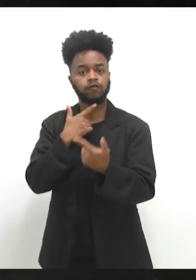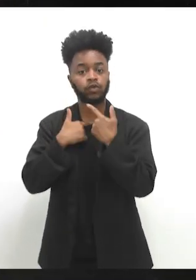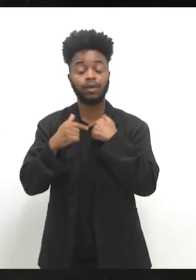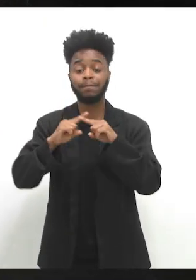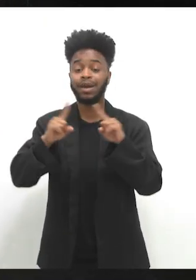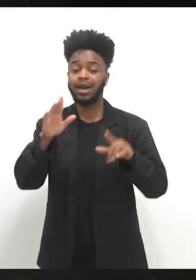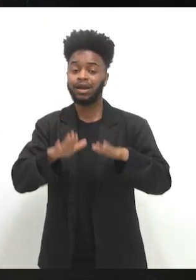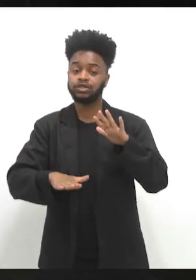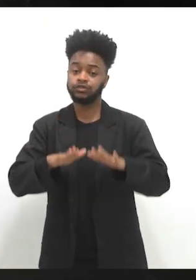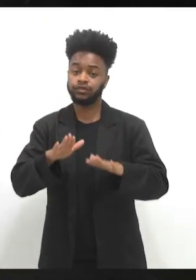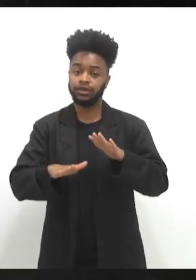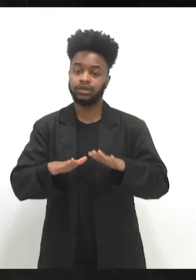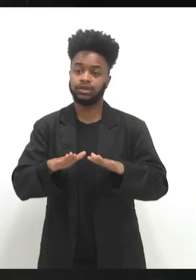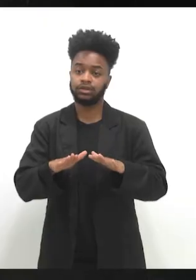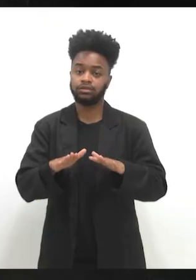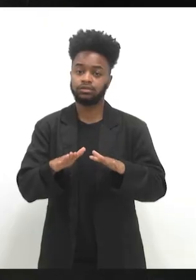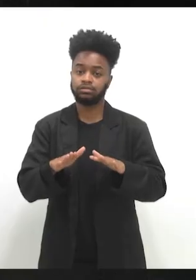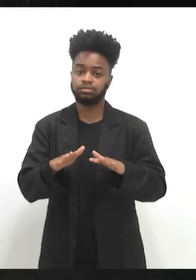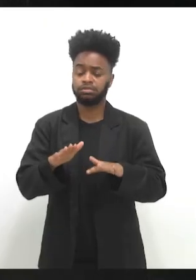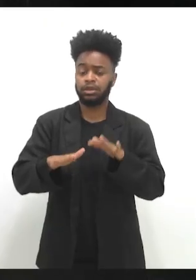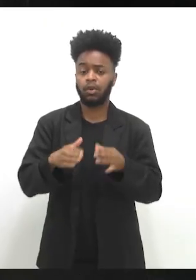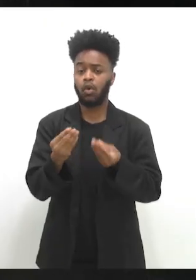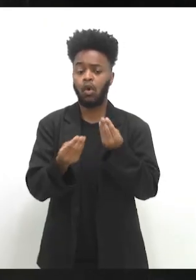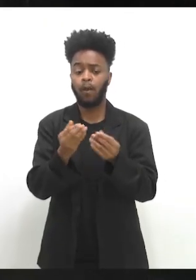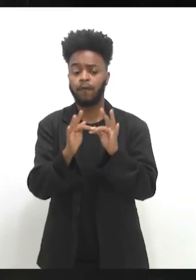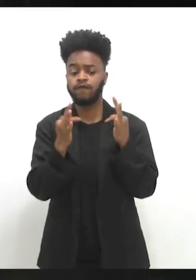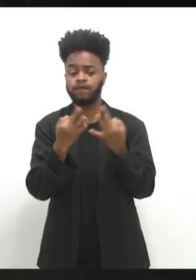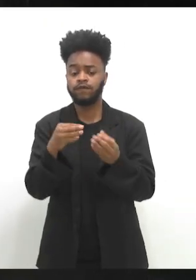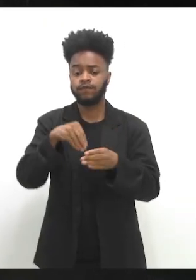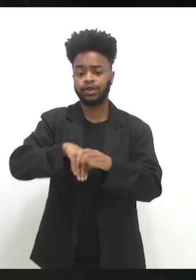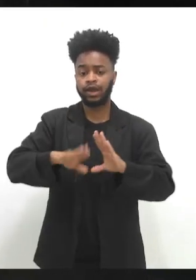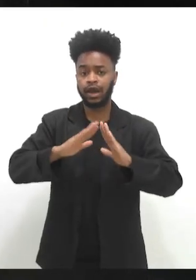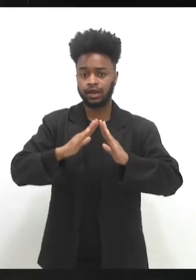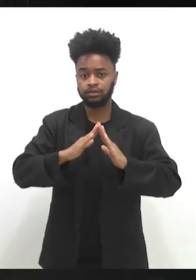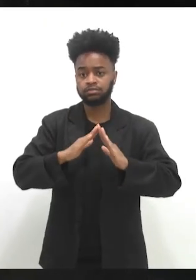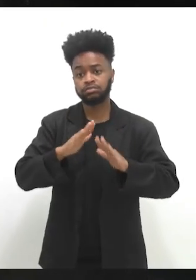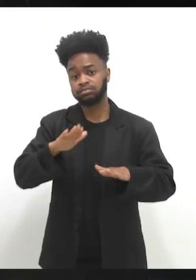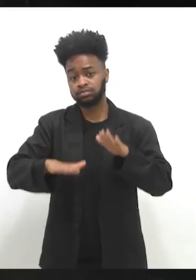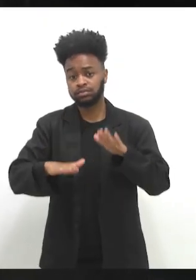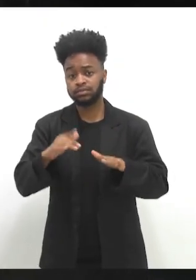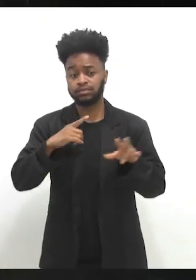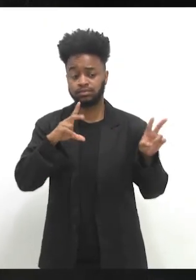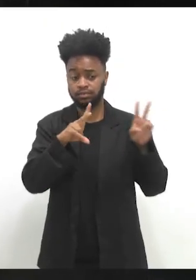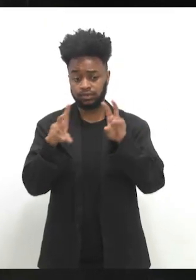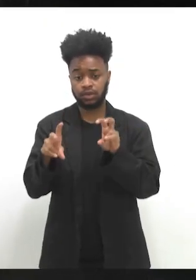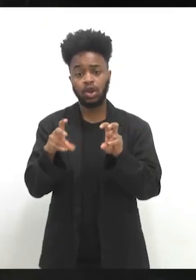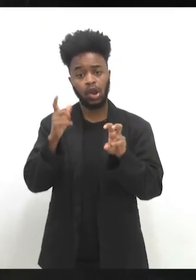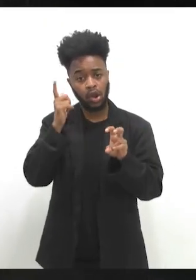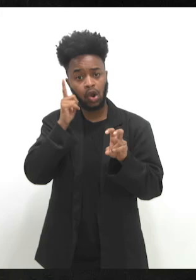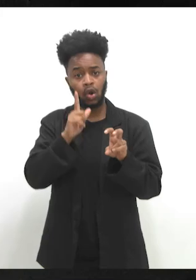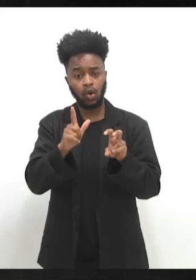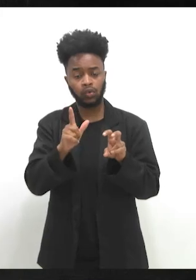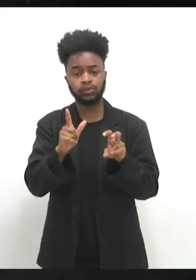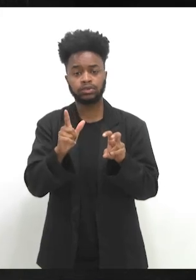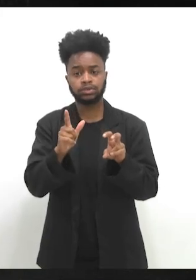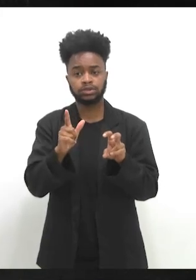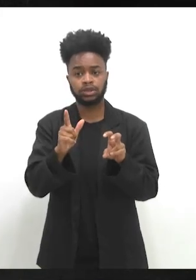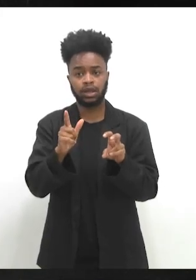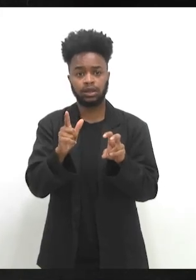Mas acontece que, de repente, dependendo do ambiente familiar que ela vive, muitas questões conseguem